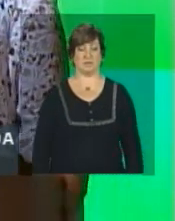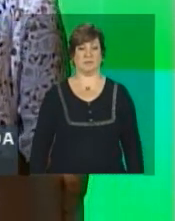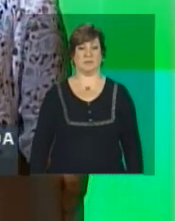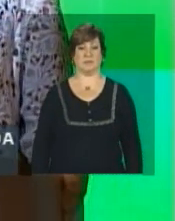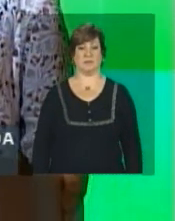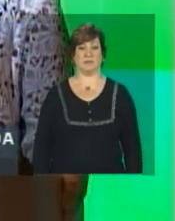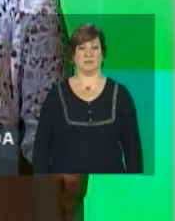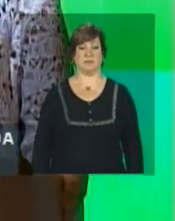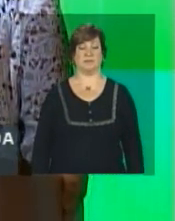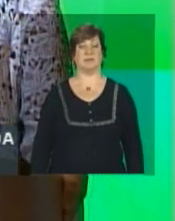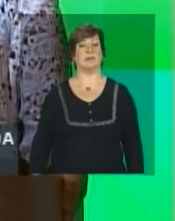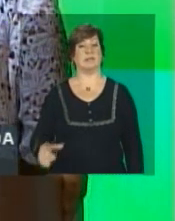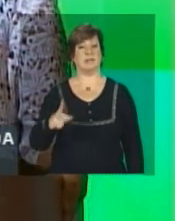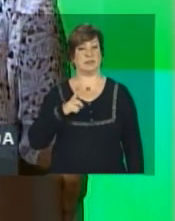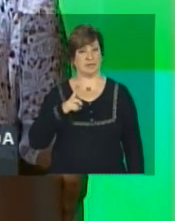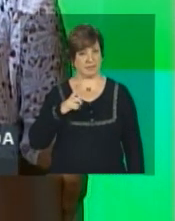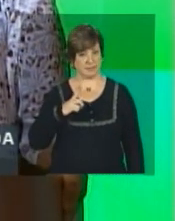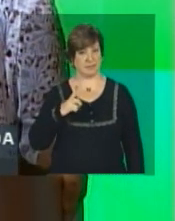temos